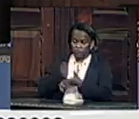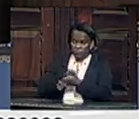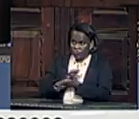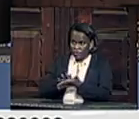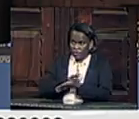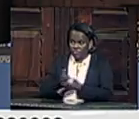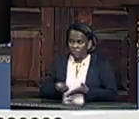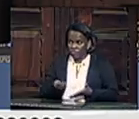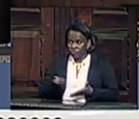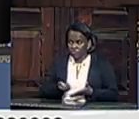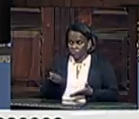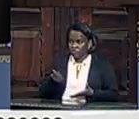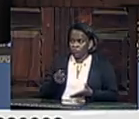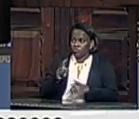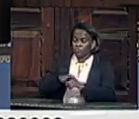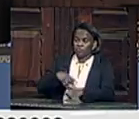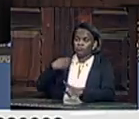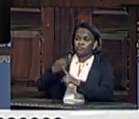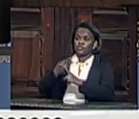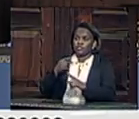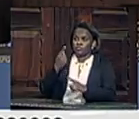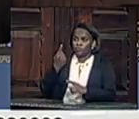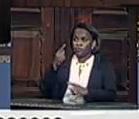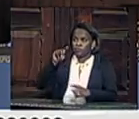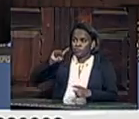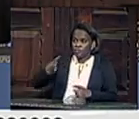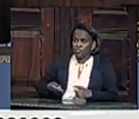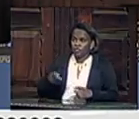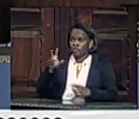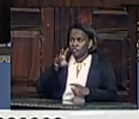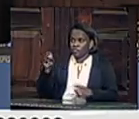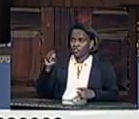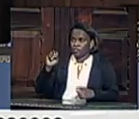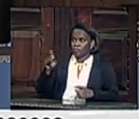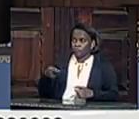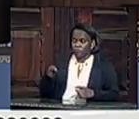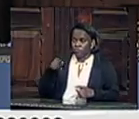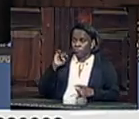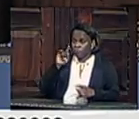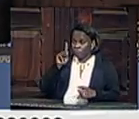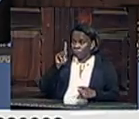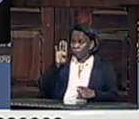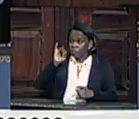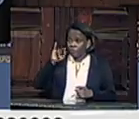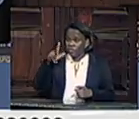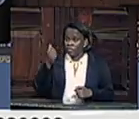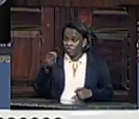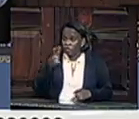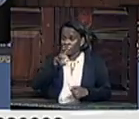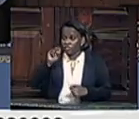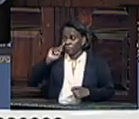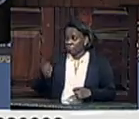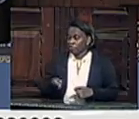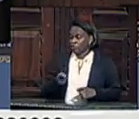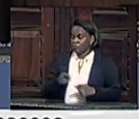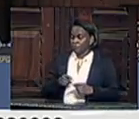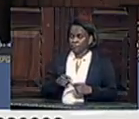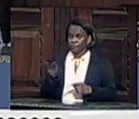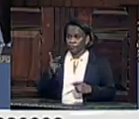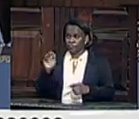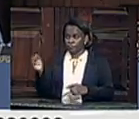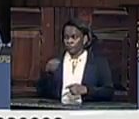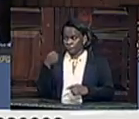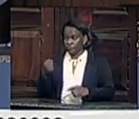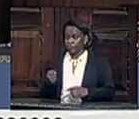estado que ultrapassam 1 bilhão e 500 milhões de reais só essas duas cervejarias.